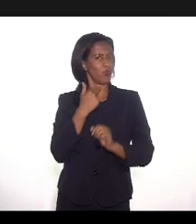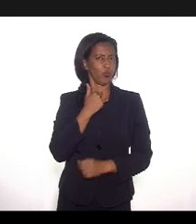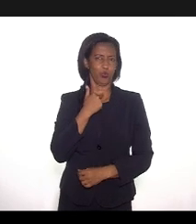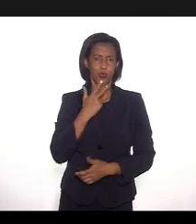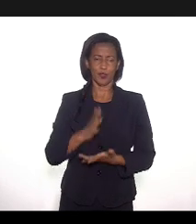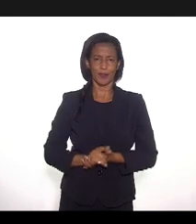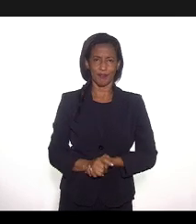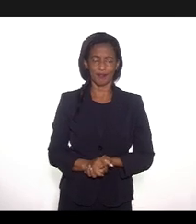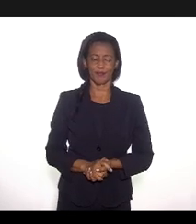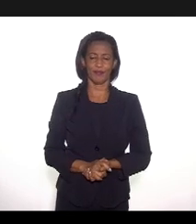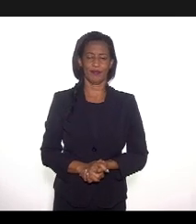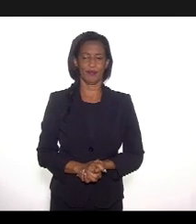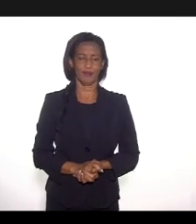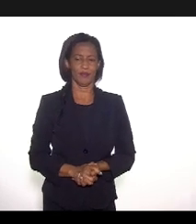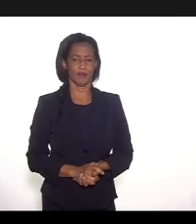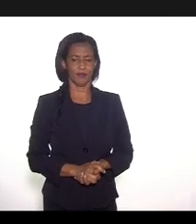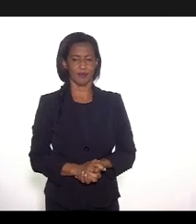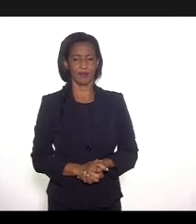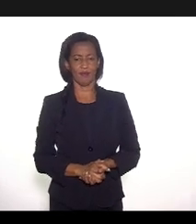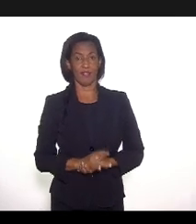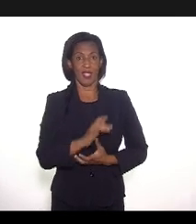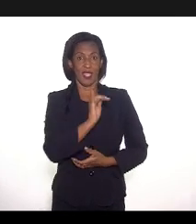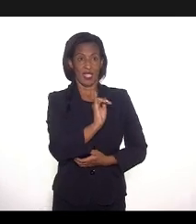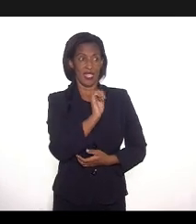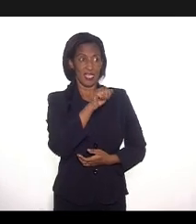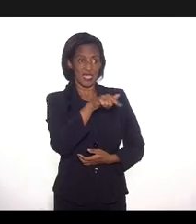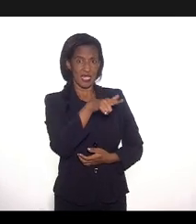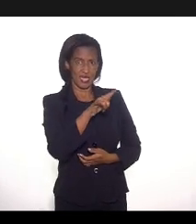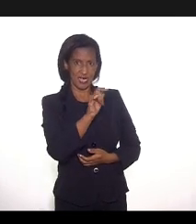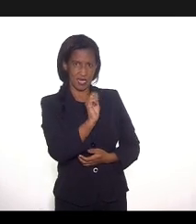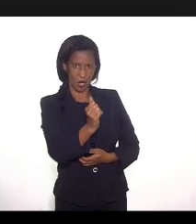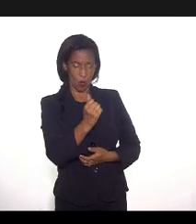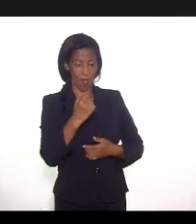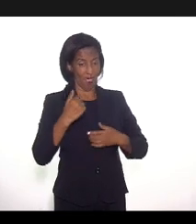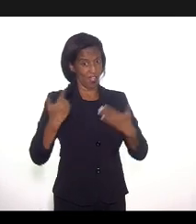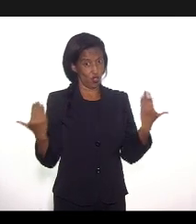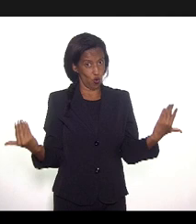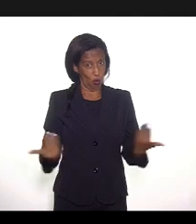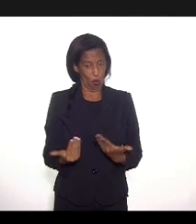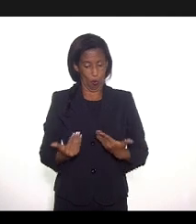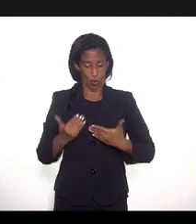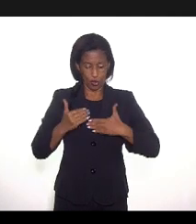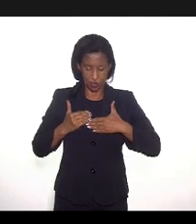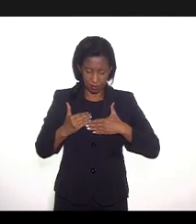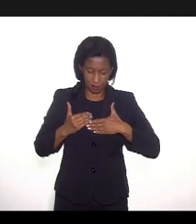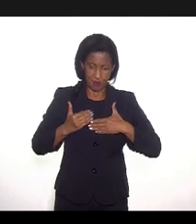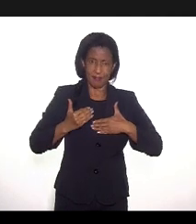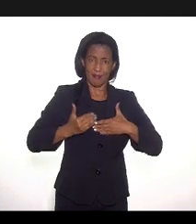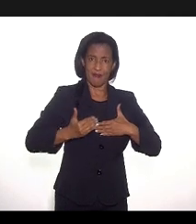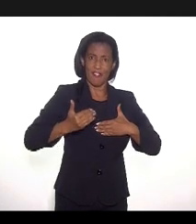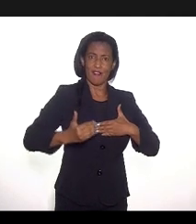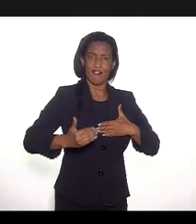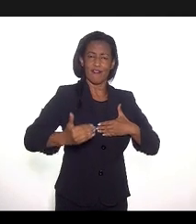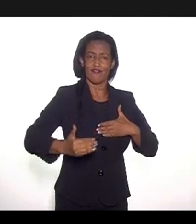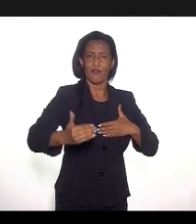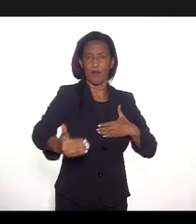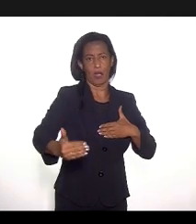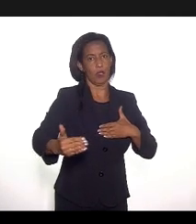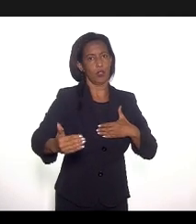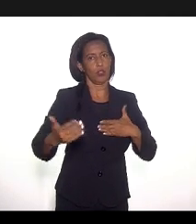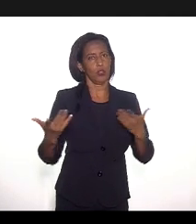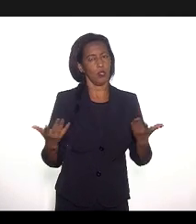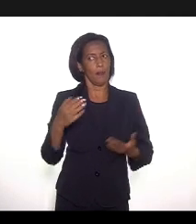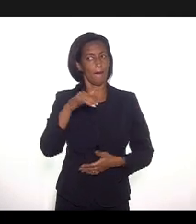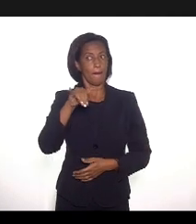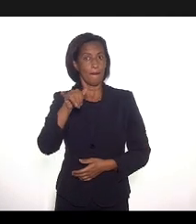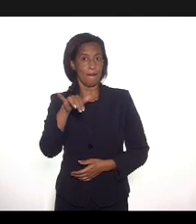indevidamente pela imunidade. A isenção é daqui para frente. Exatamente. Eu acho que tem que tirar o artigo de